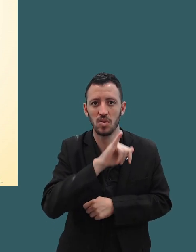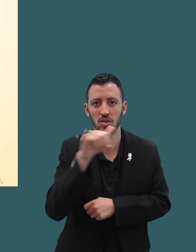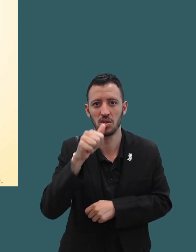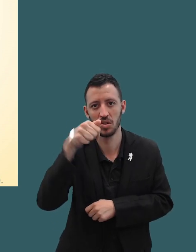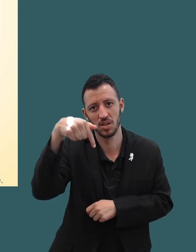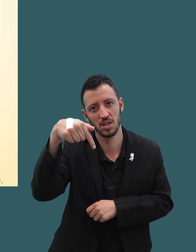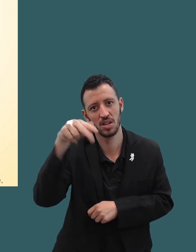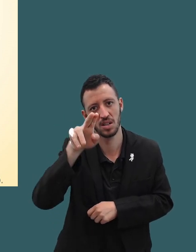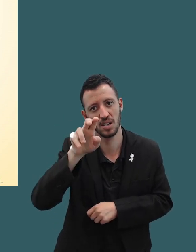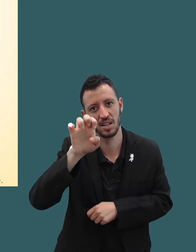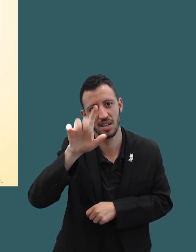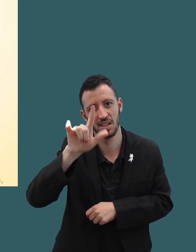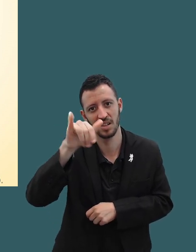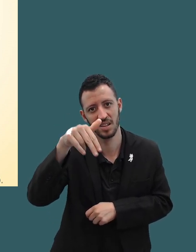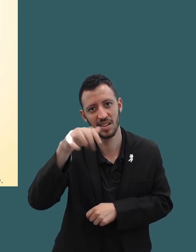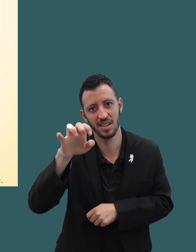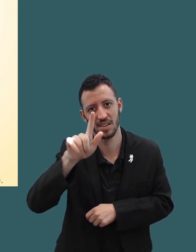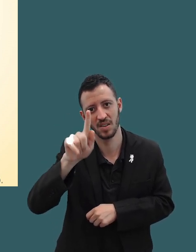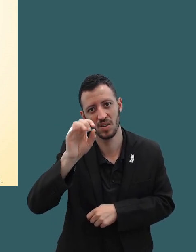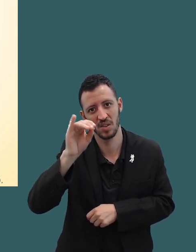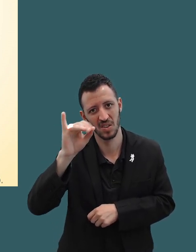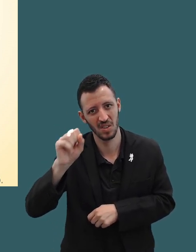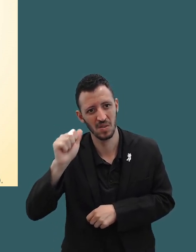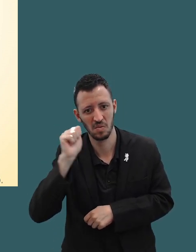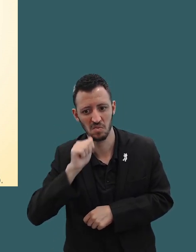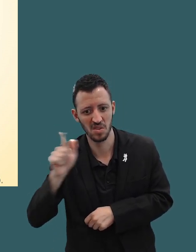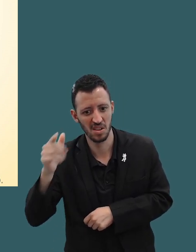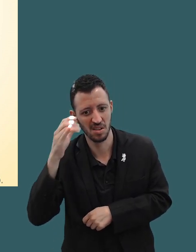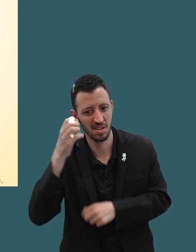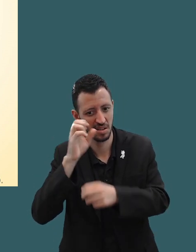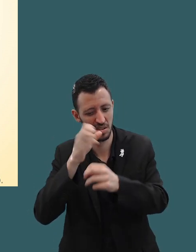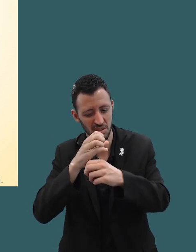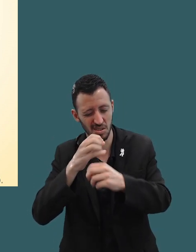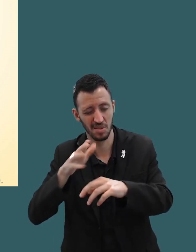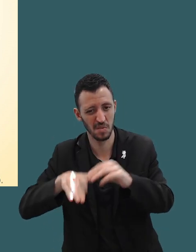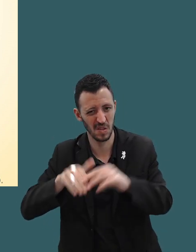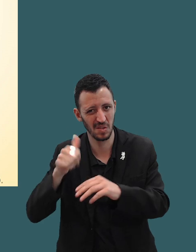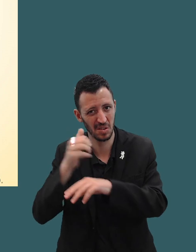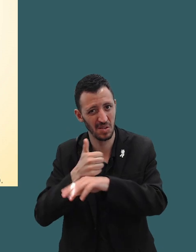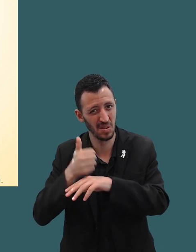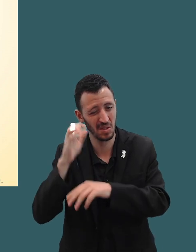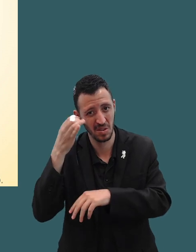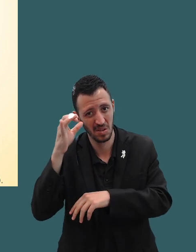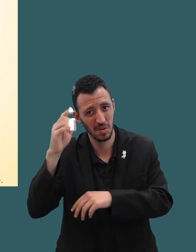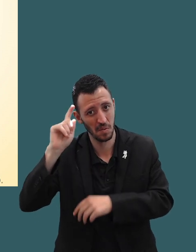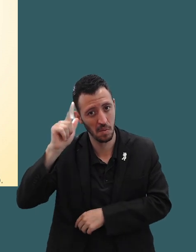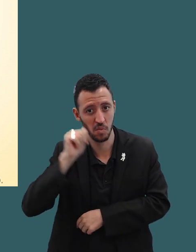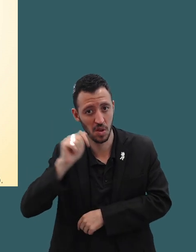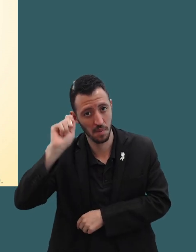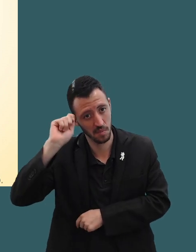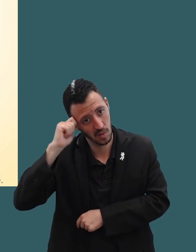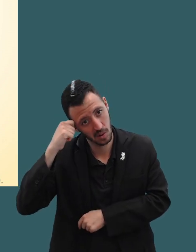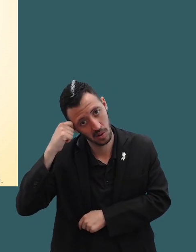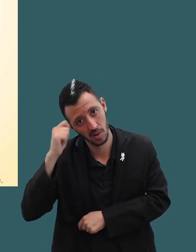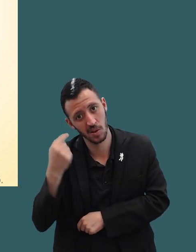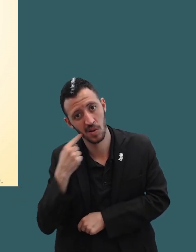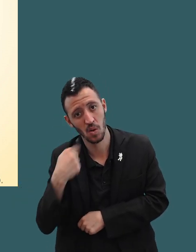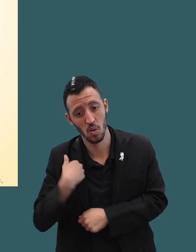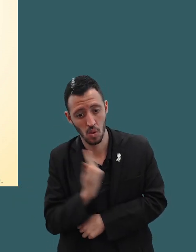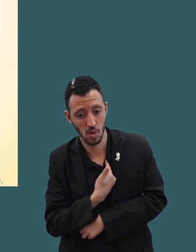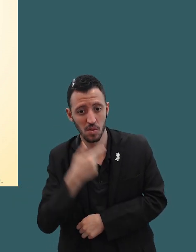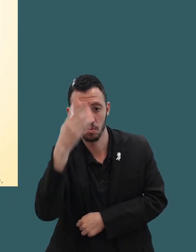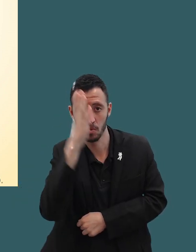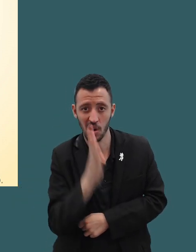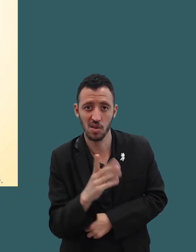Jaqueline Góes, que é uma cientista preta, e que todo mundo possa perceber que o nosso Brasil tem cores